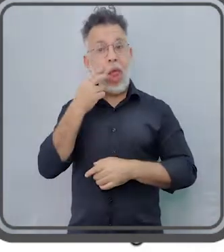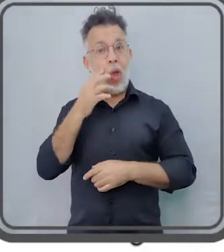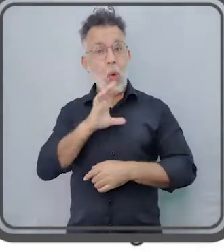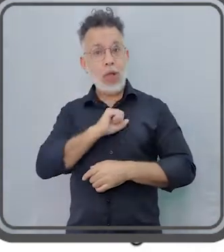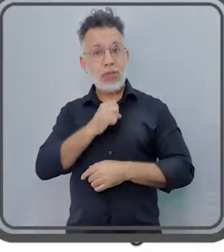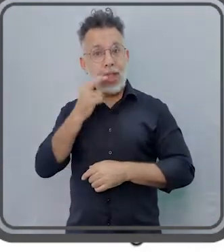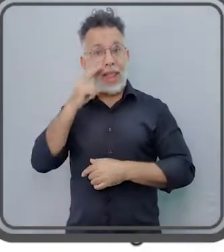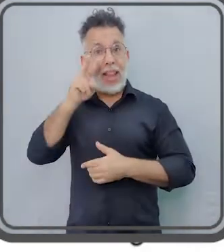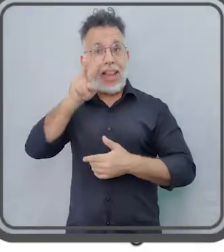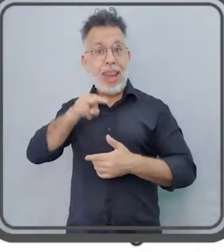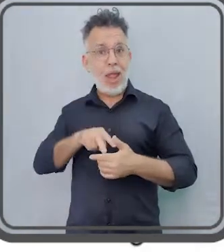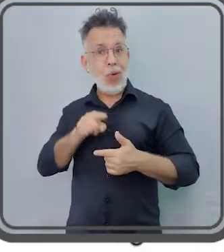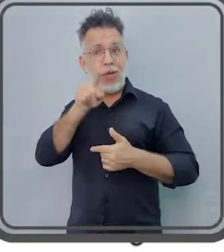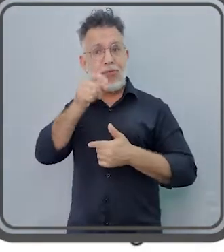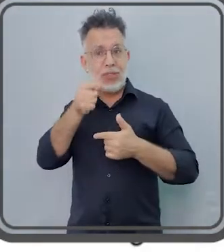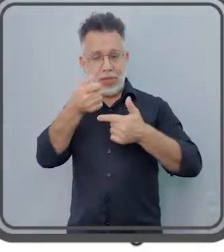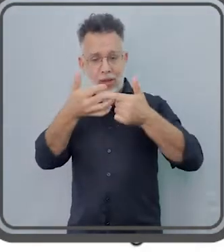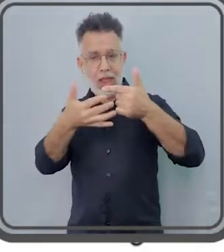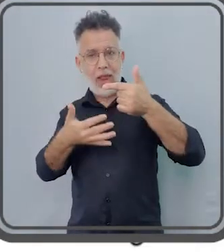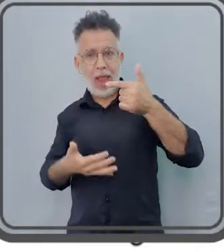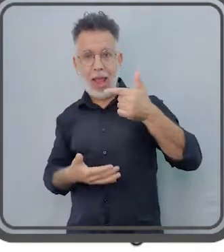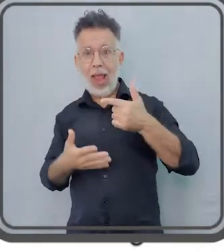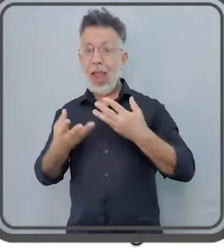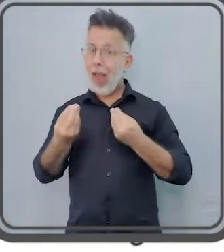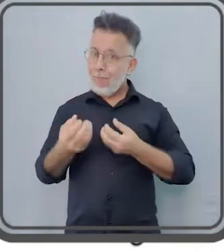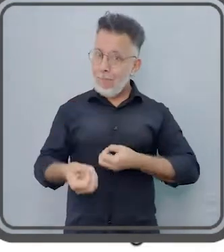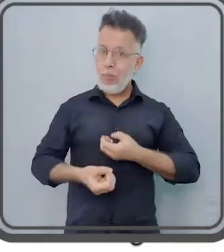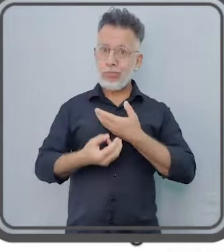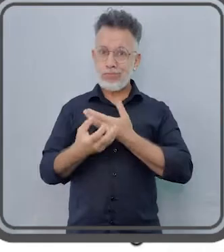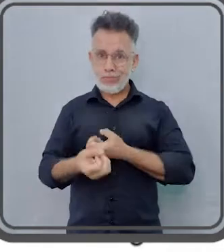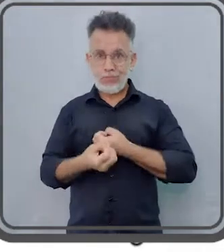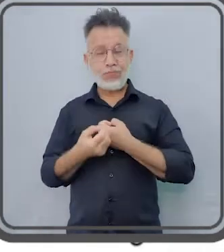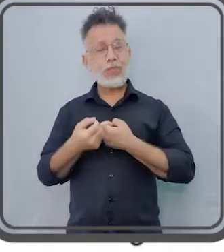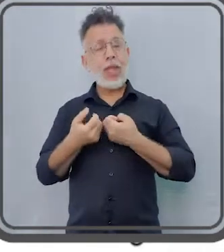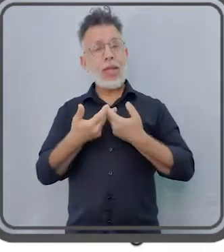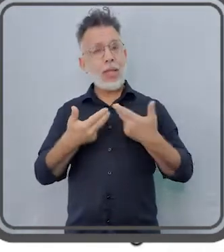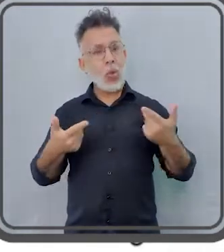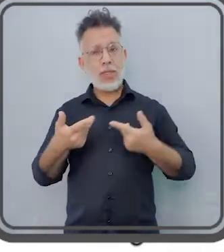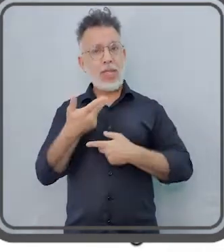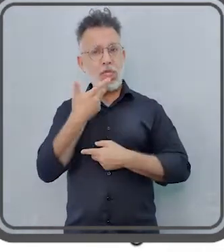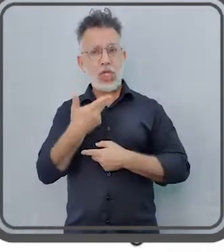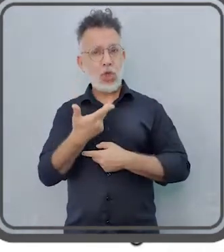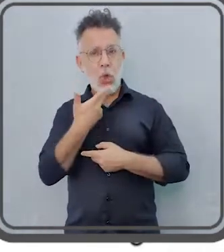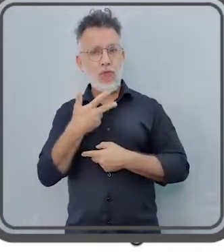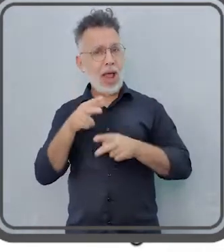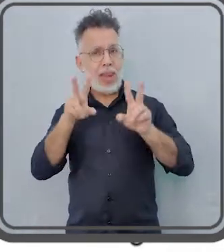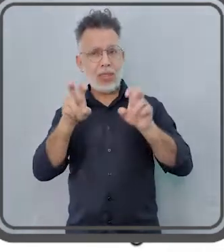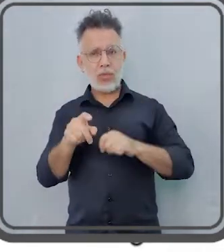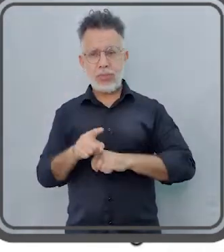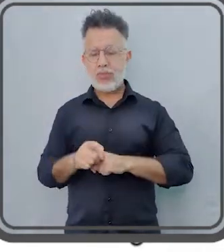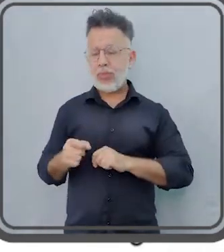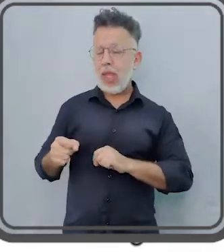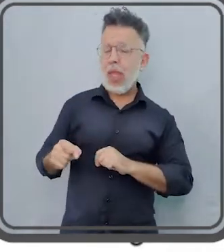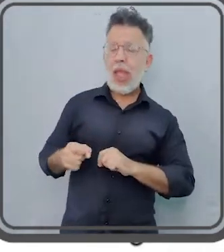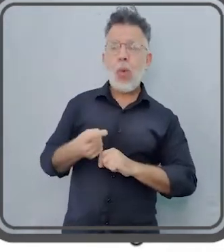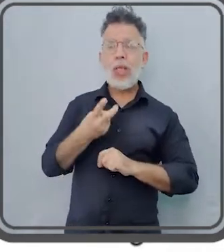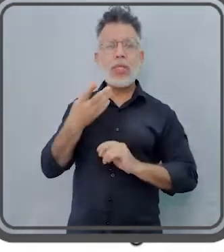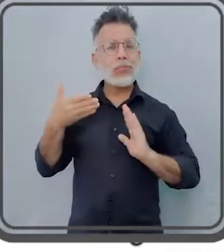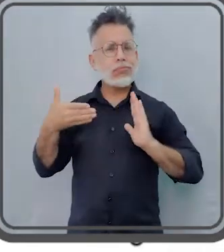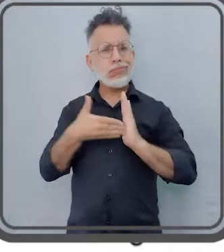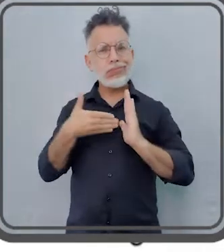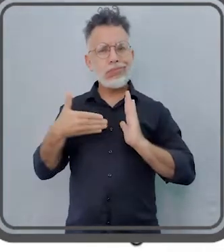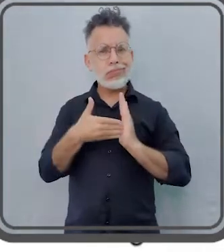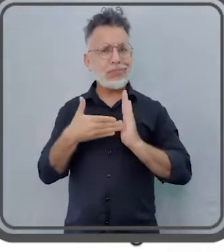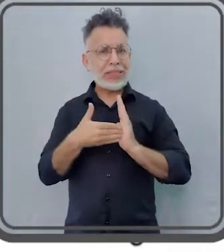de ler o que vocês postam, é muito informativo. E são coisas que a gente não fala sobre, né? E quais são as nossas barreiras